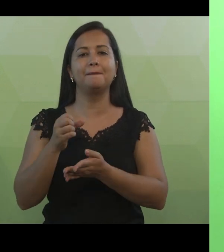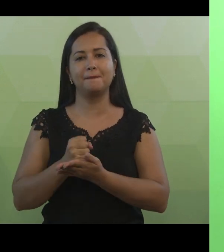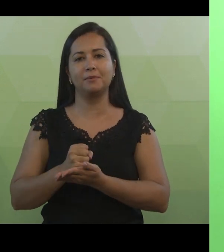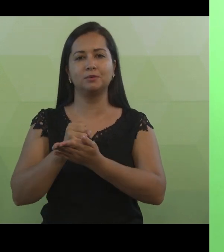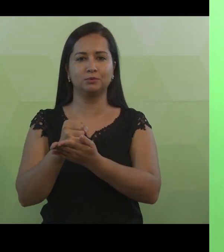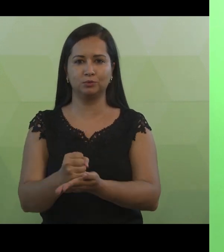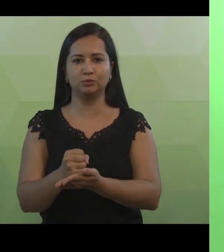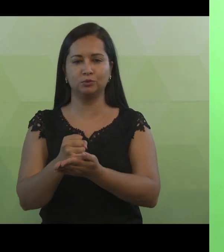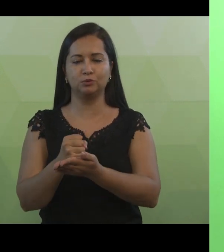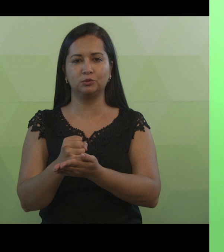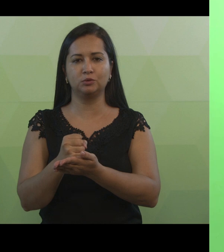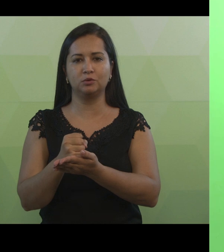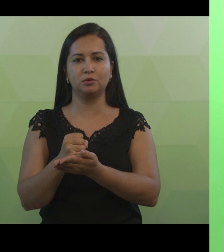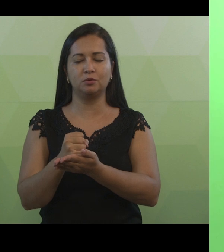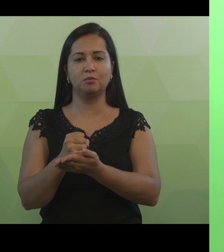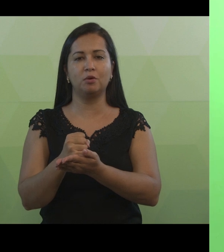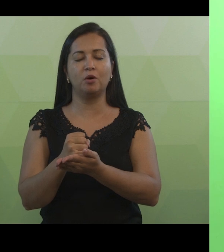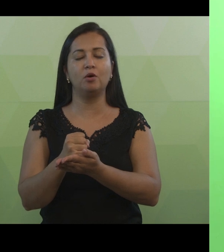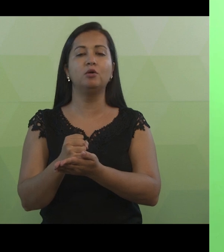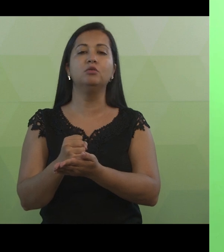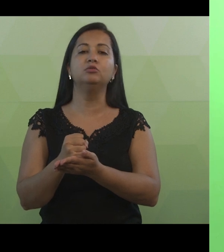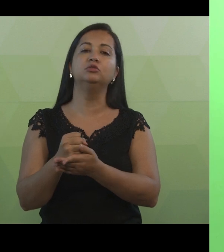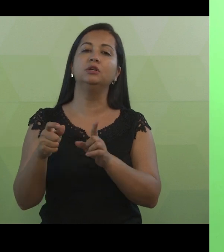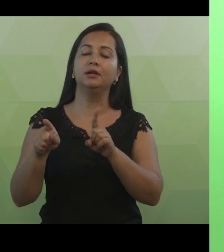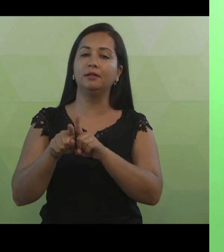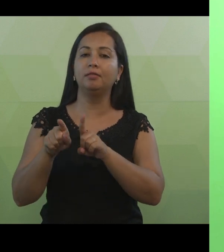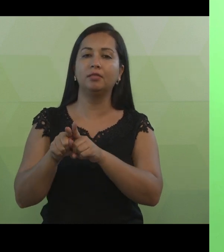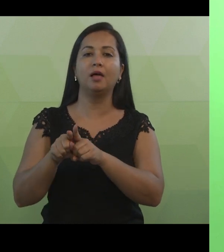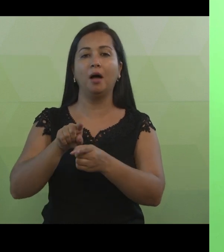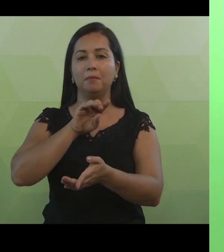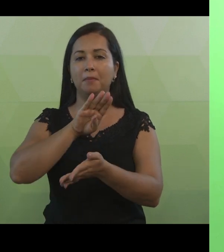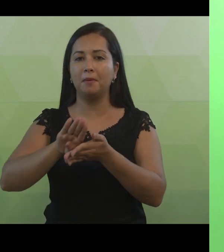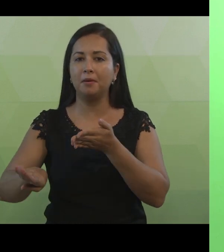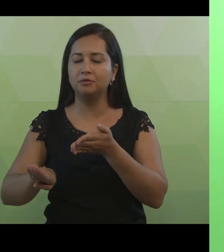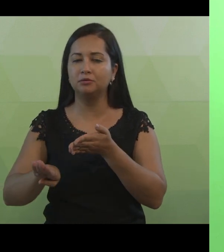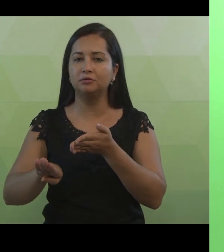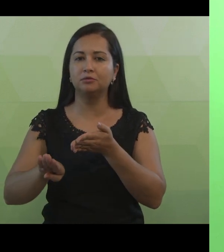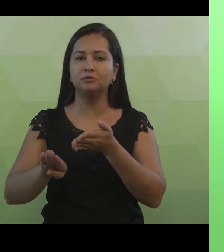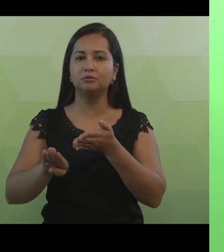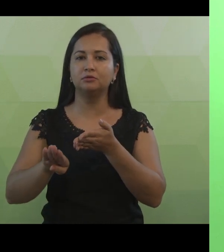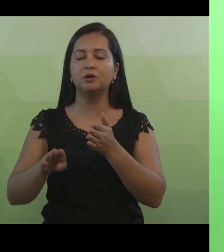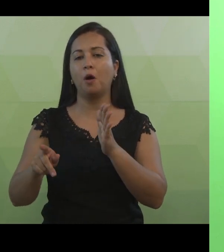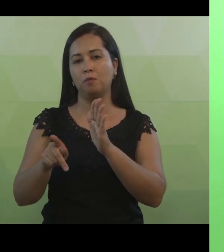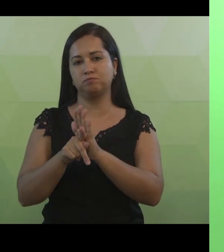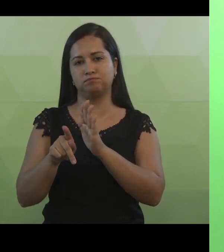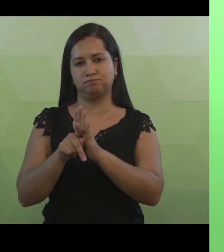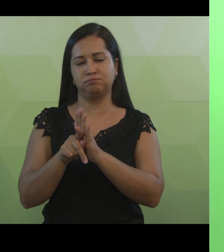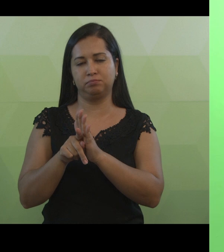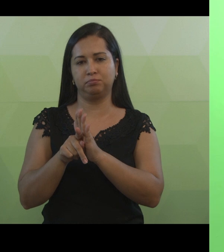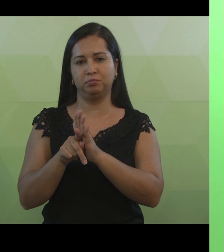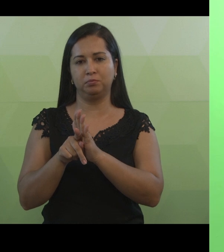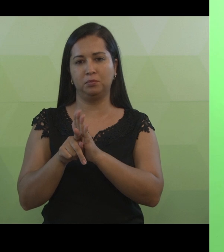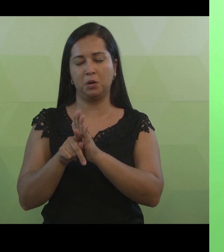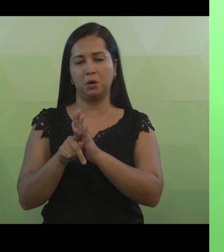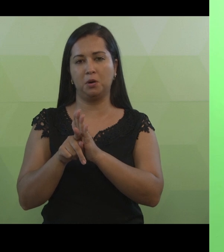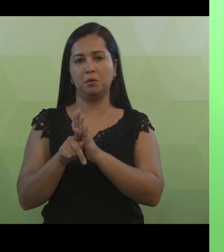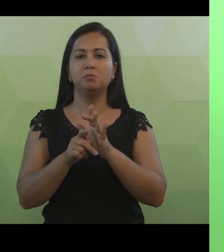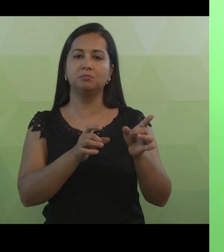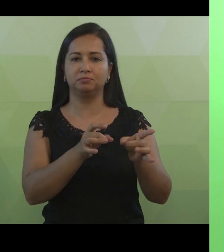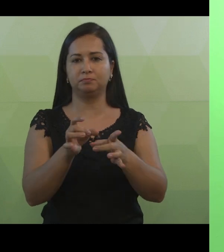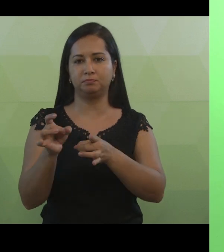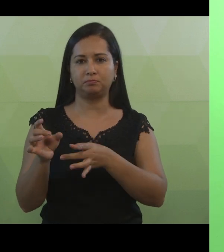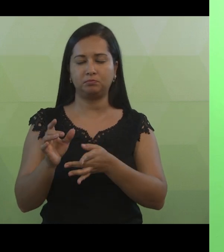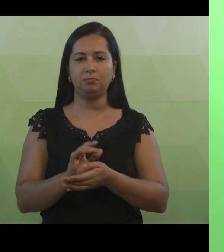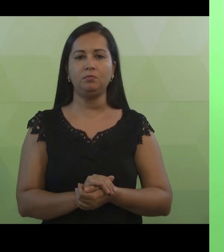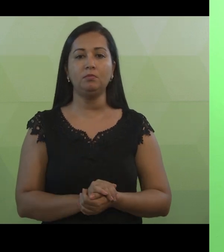sobre essa aplicação e retirada do produto do mercado. A segurança não só depende da configuração e programação utilizada,